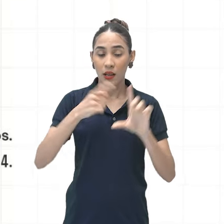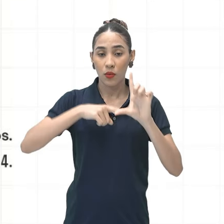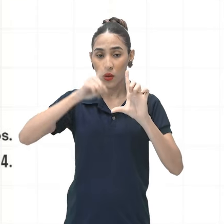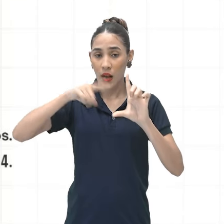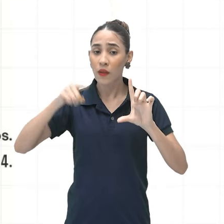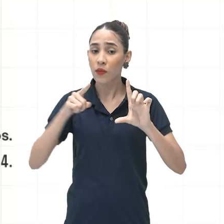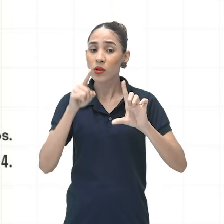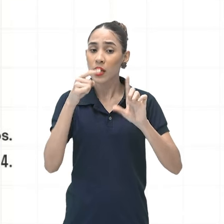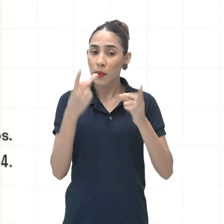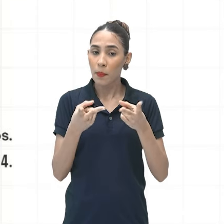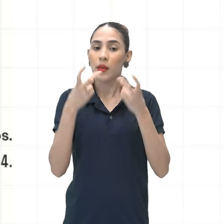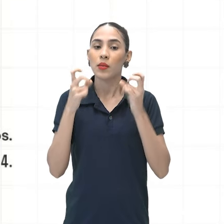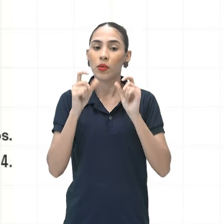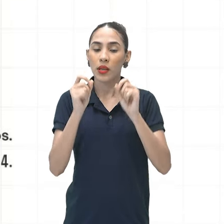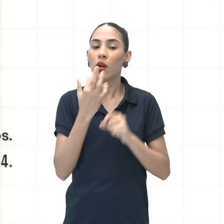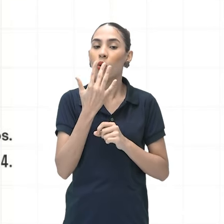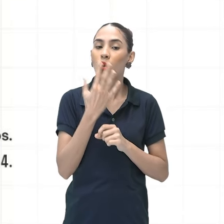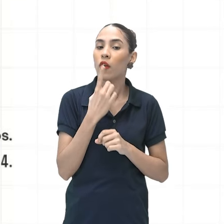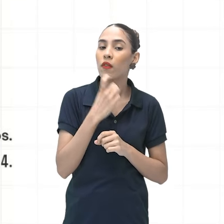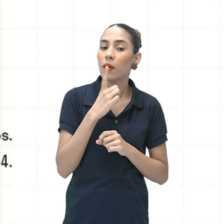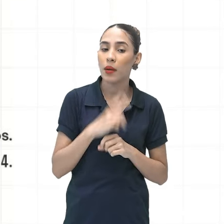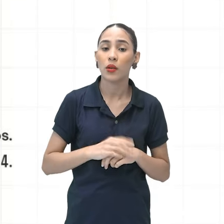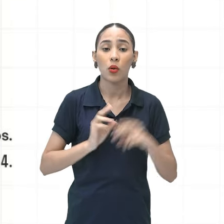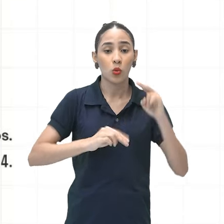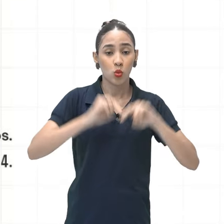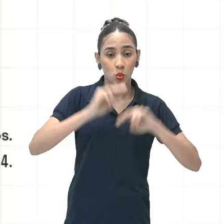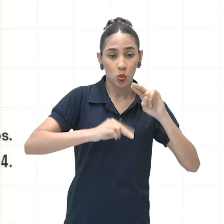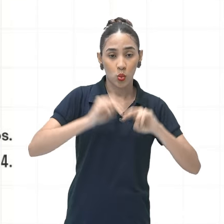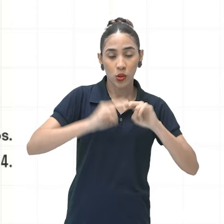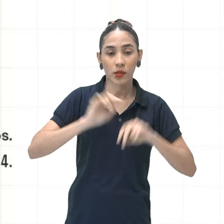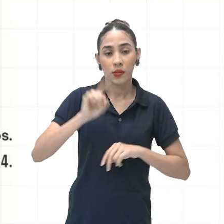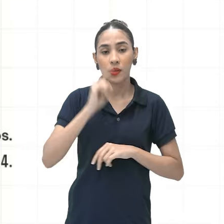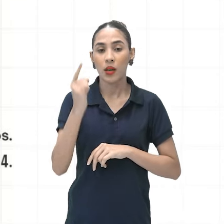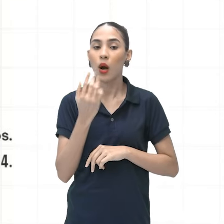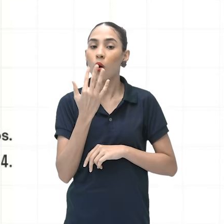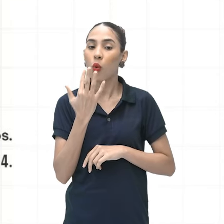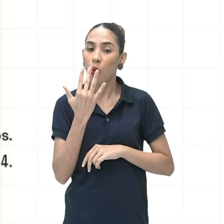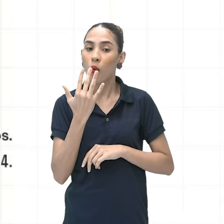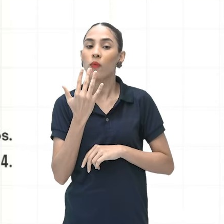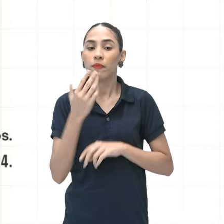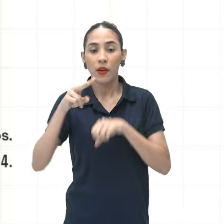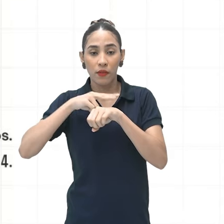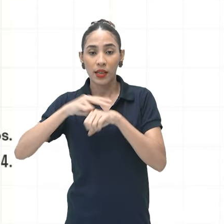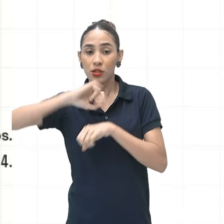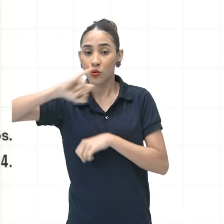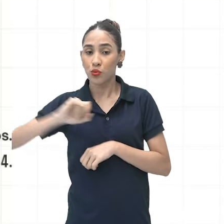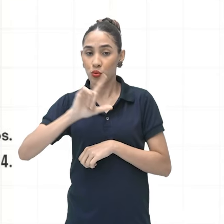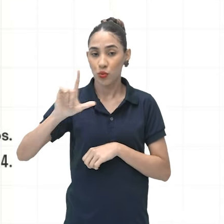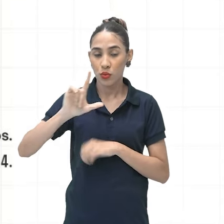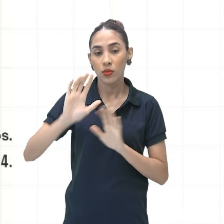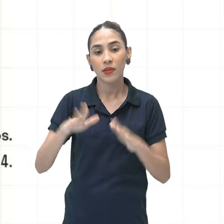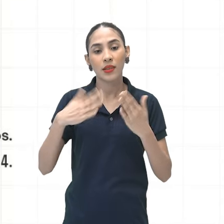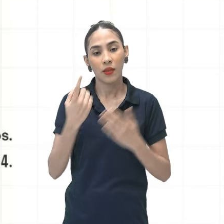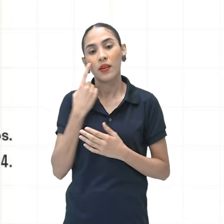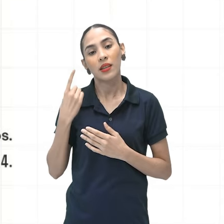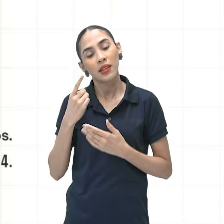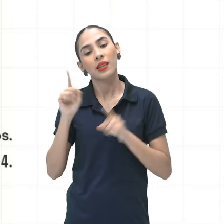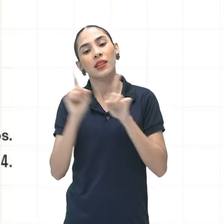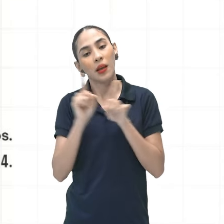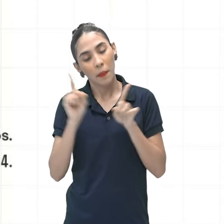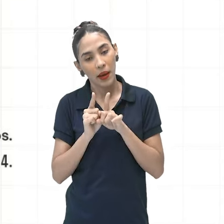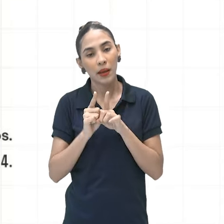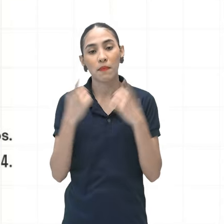ia identificar que a linha vermelha seria de junho e a linha verde seria de julho, sendo que essa observação a gente